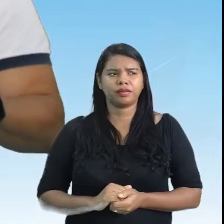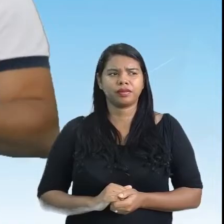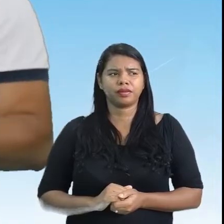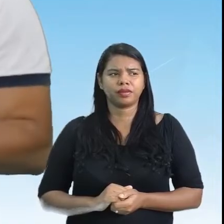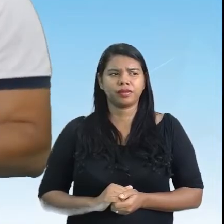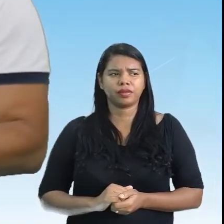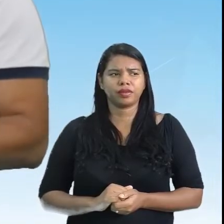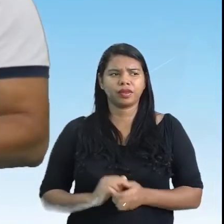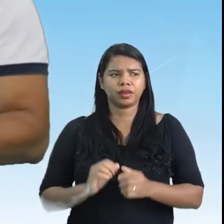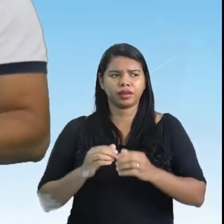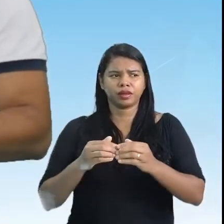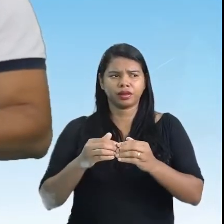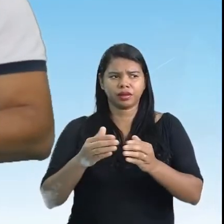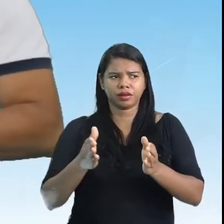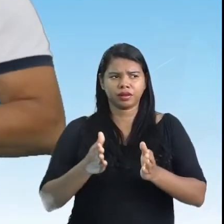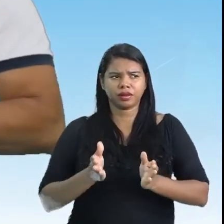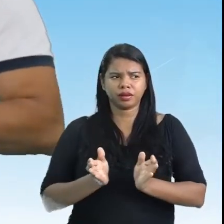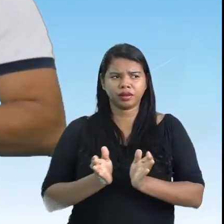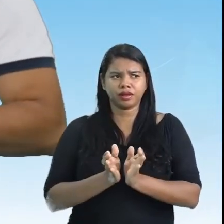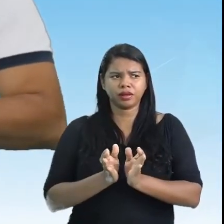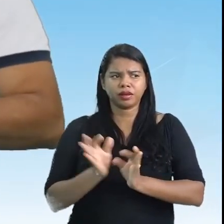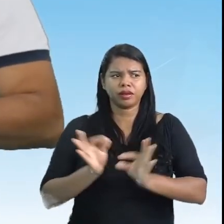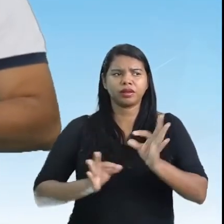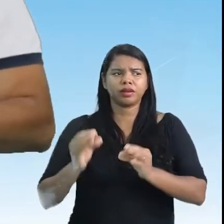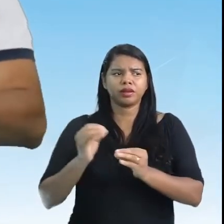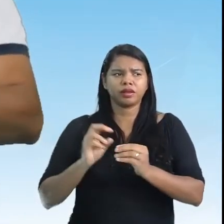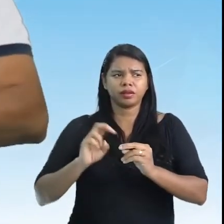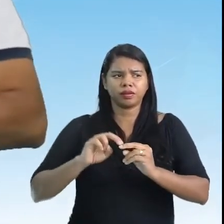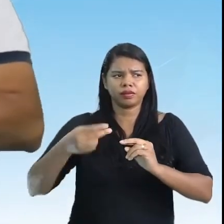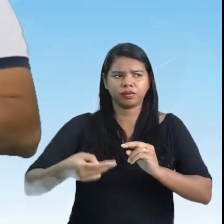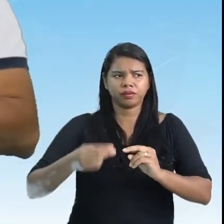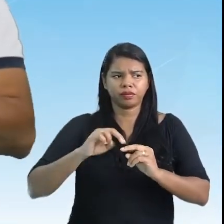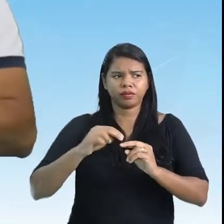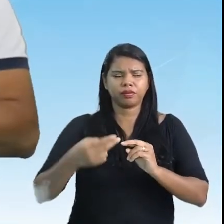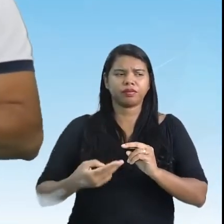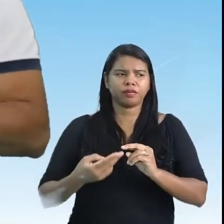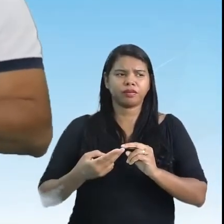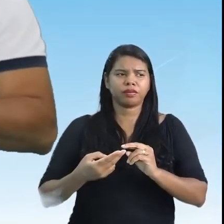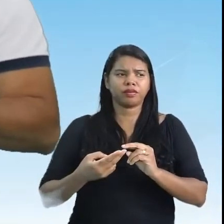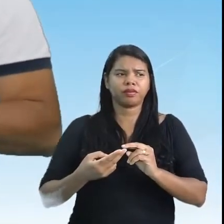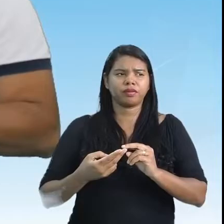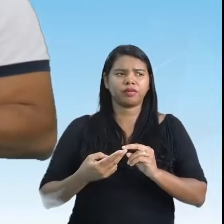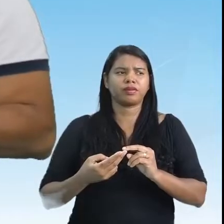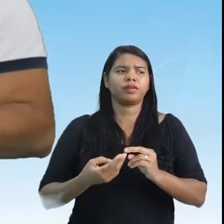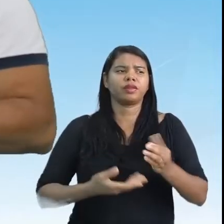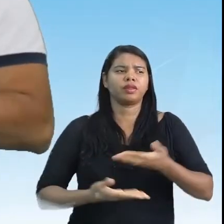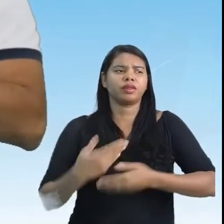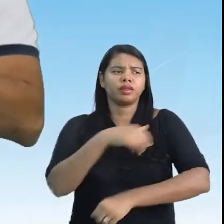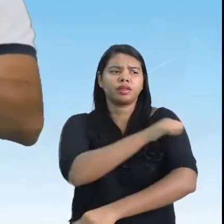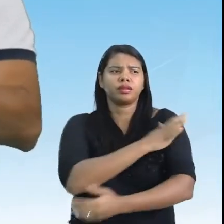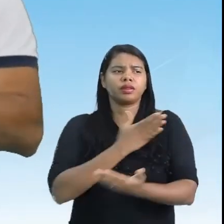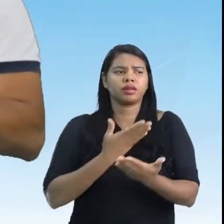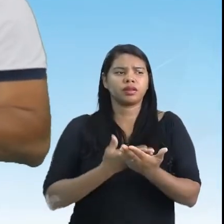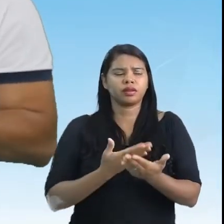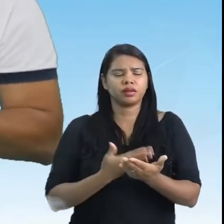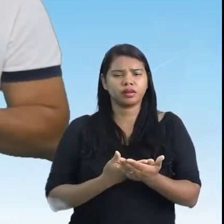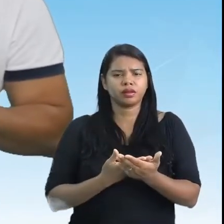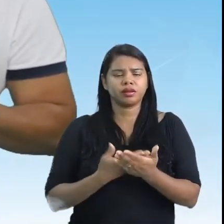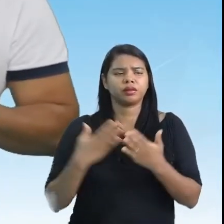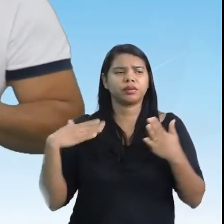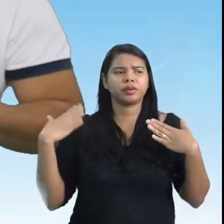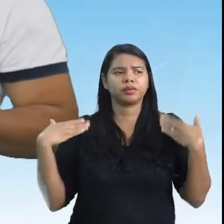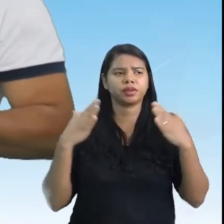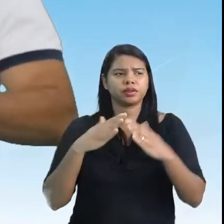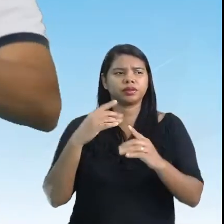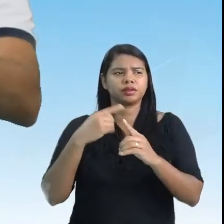um violão e tiraram a. Se você mostrar a próxima tela, né, para estudante, ela tirou o cabo